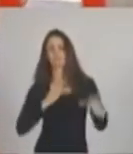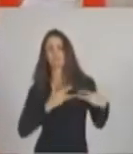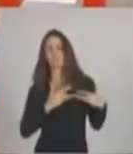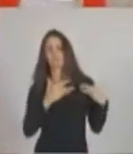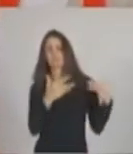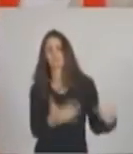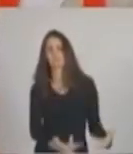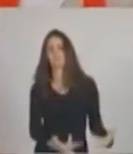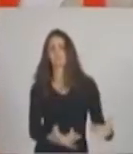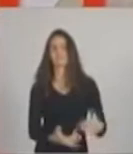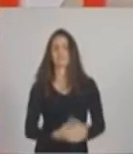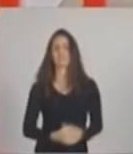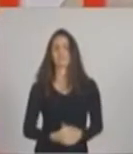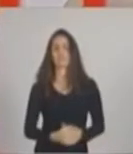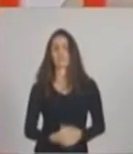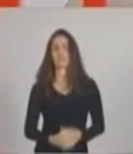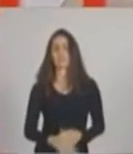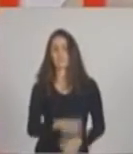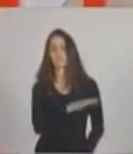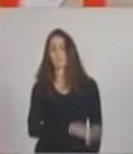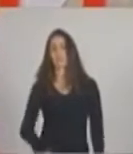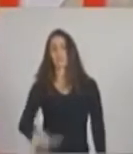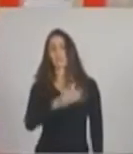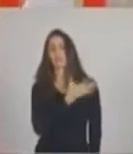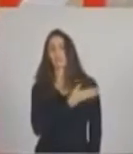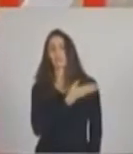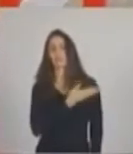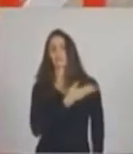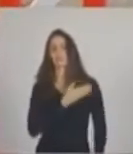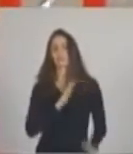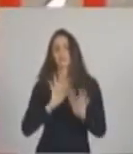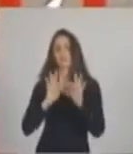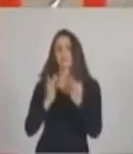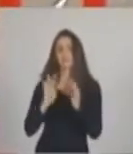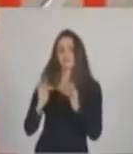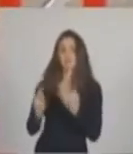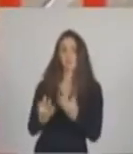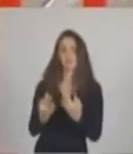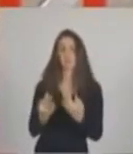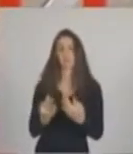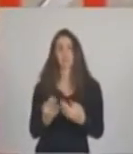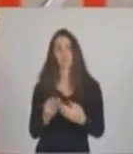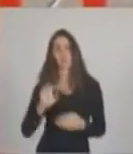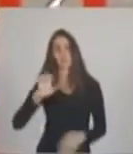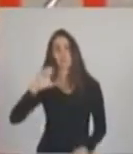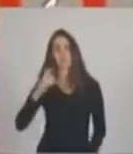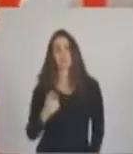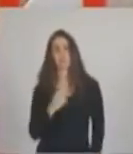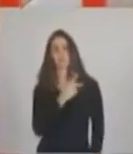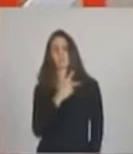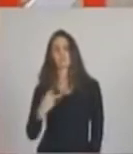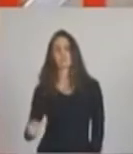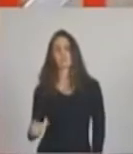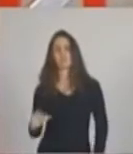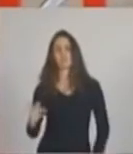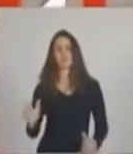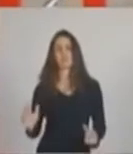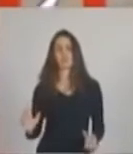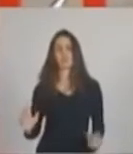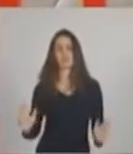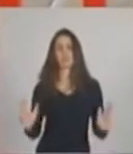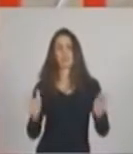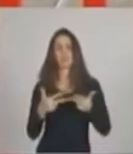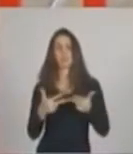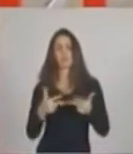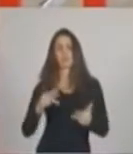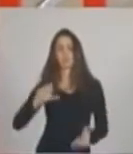solidariedade aos amigos e familiares do ex-presidente da Câmara de